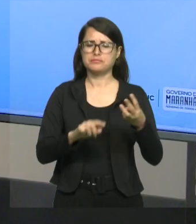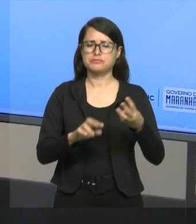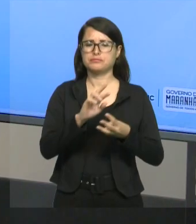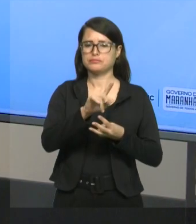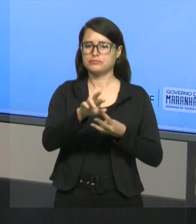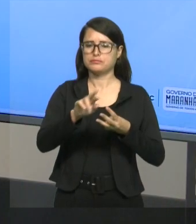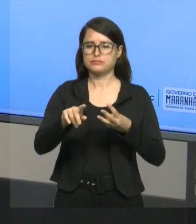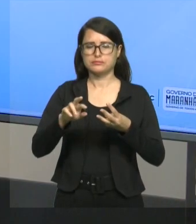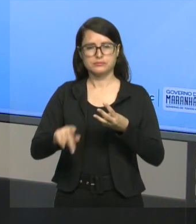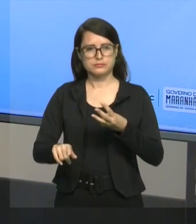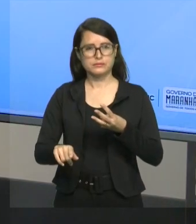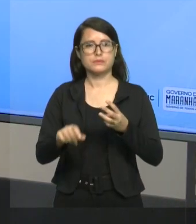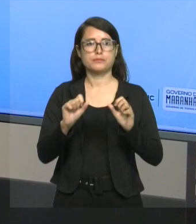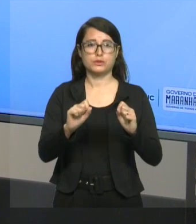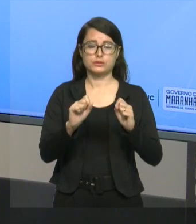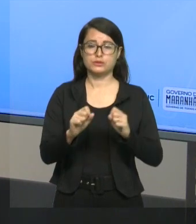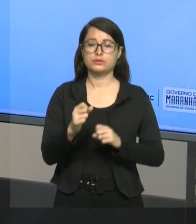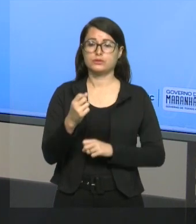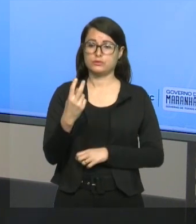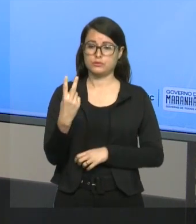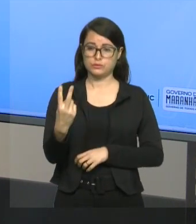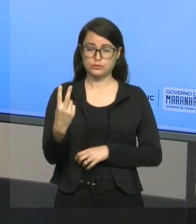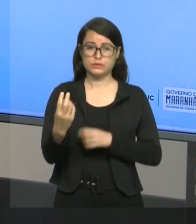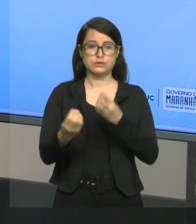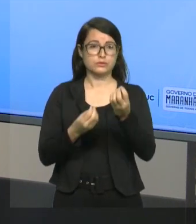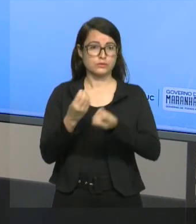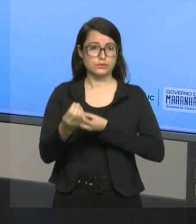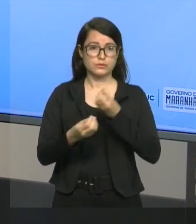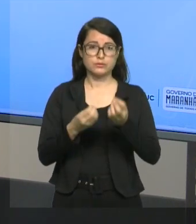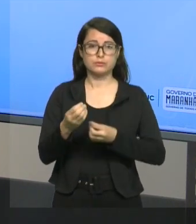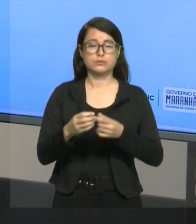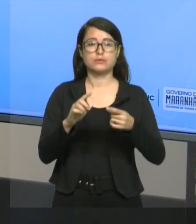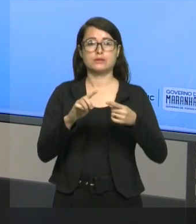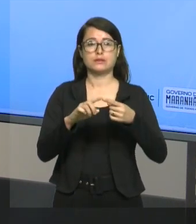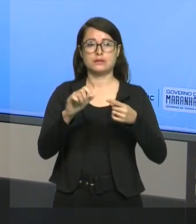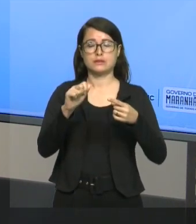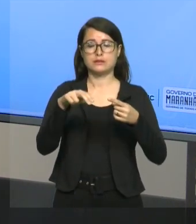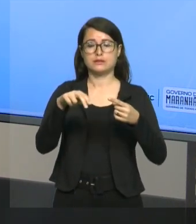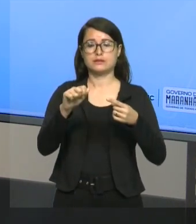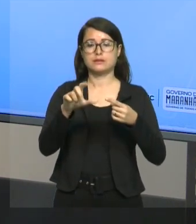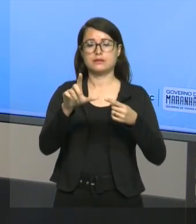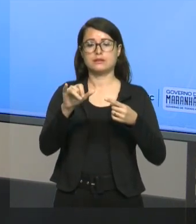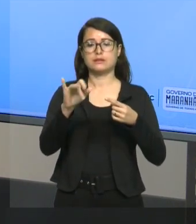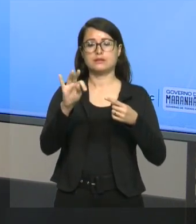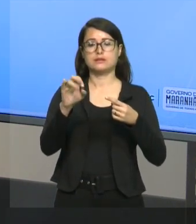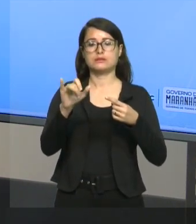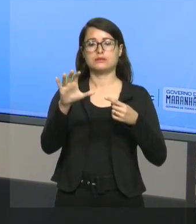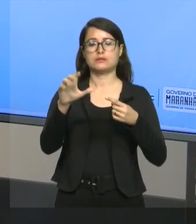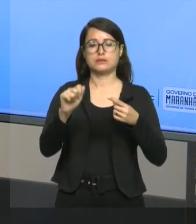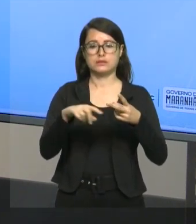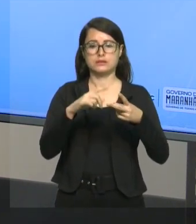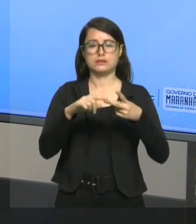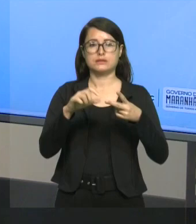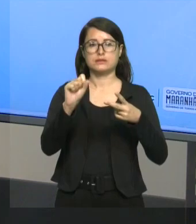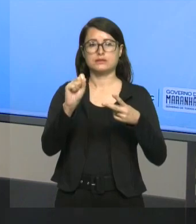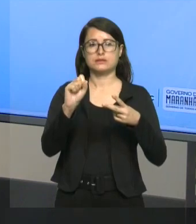grau podem ser feitas de duas formas: a analítica e a